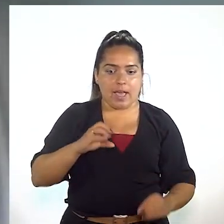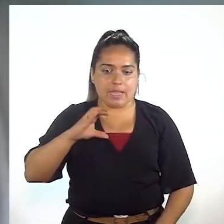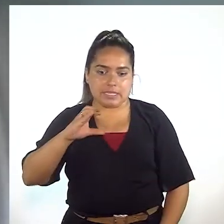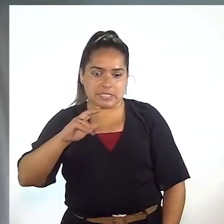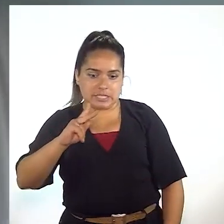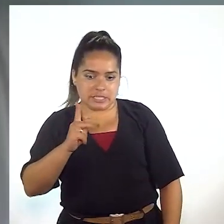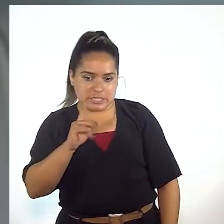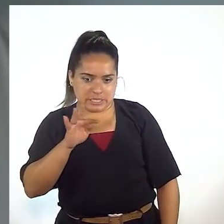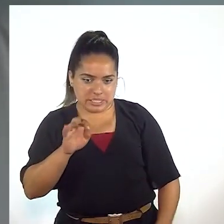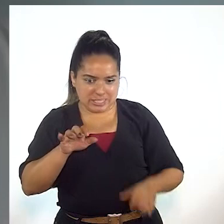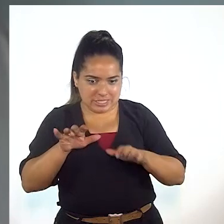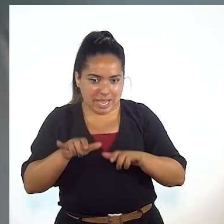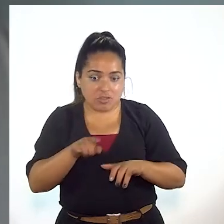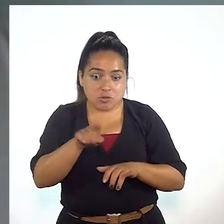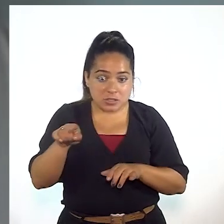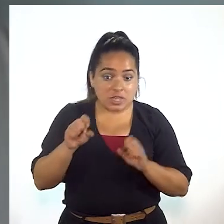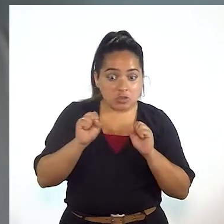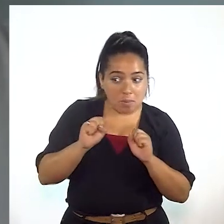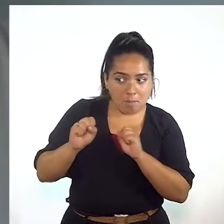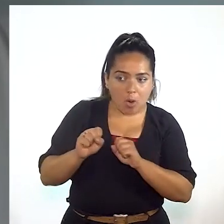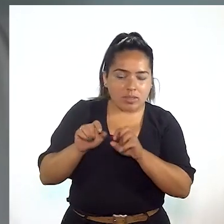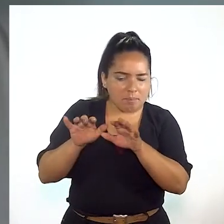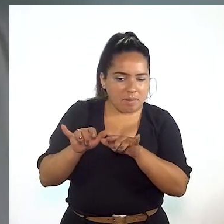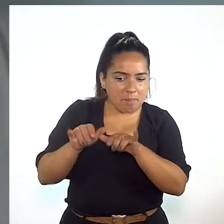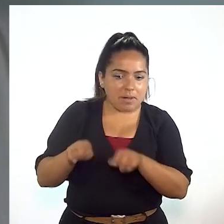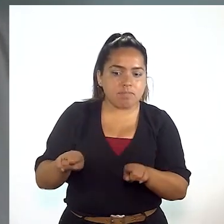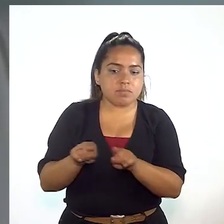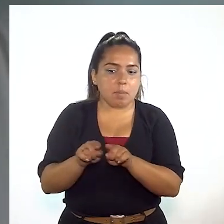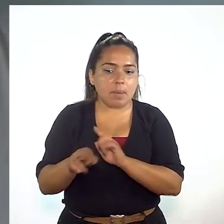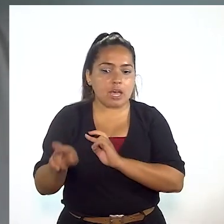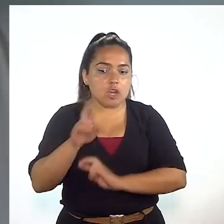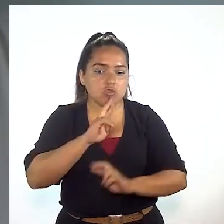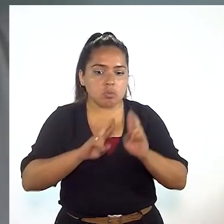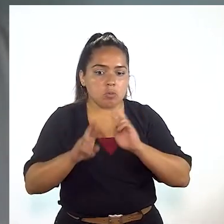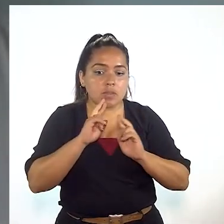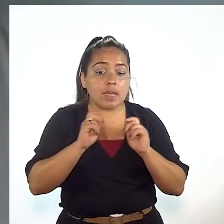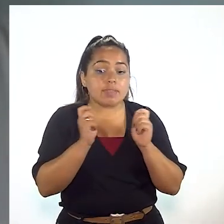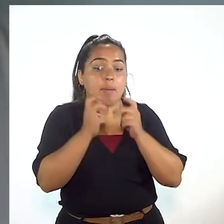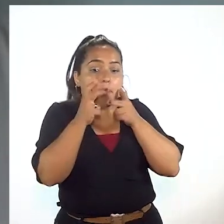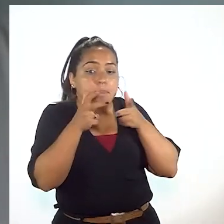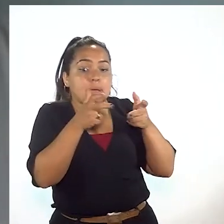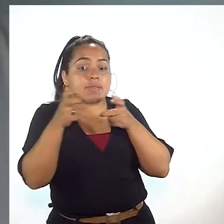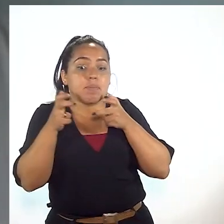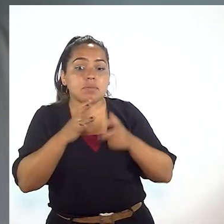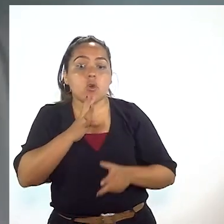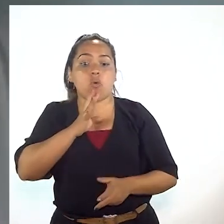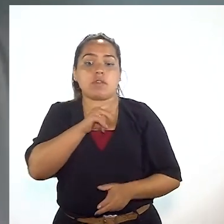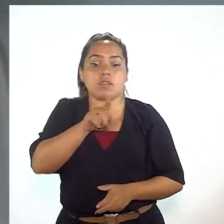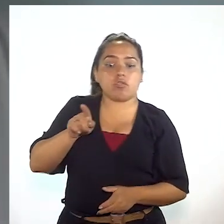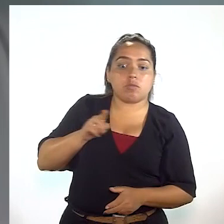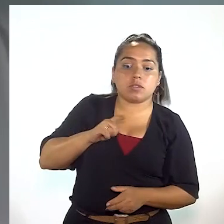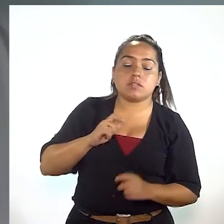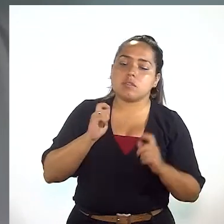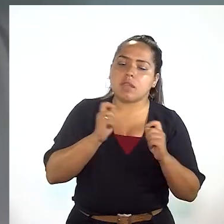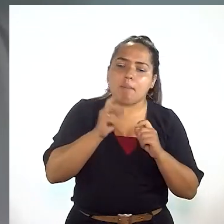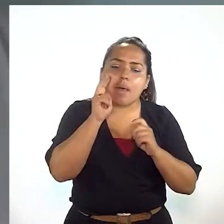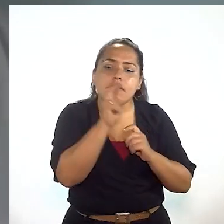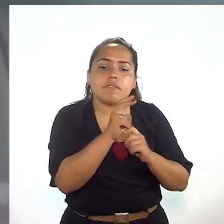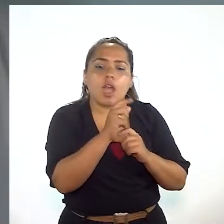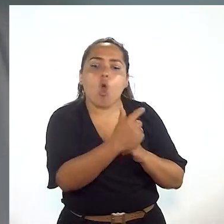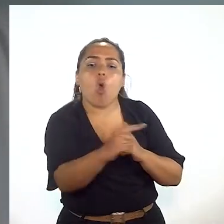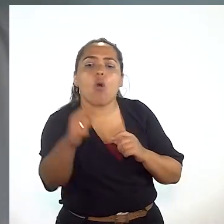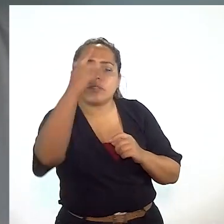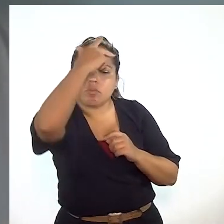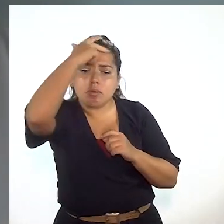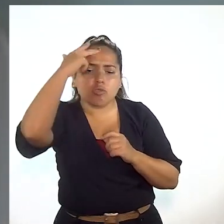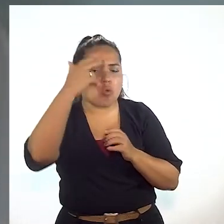rede Rio de Impacto. Eu vou também postar aqui no chat, se vocês puderem depois preencher. É muito importante assim, a gente conhecer a percepção de vocês e